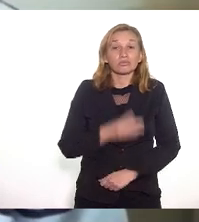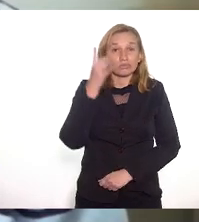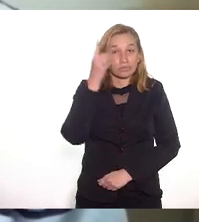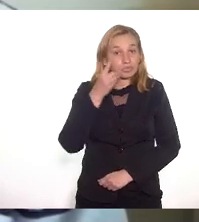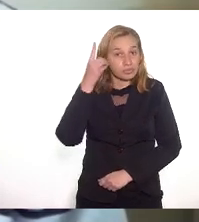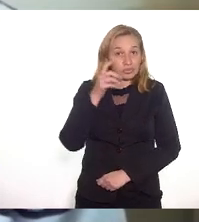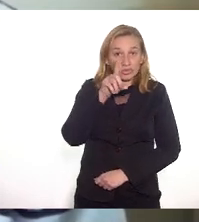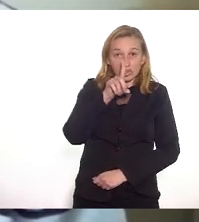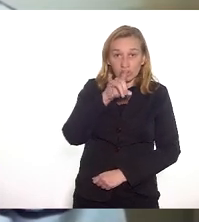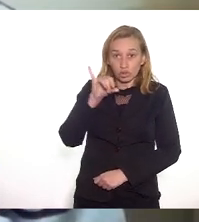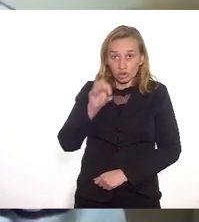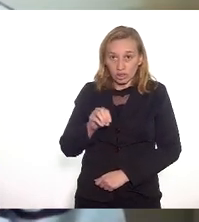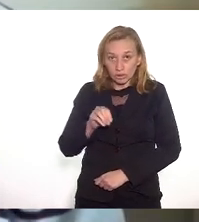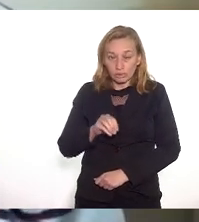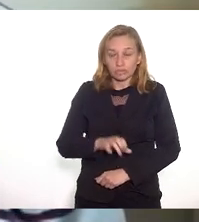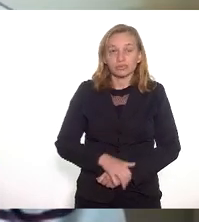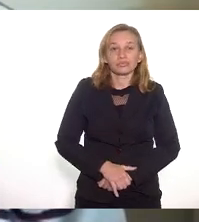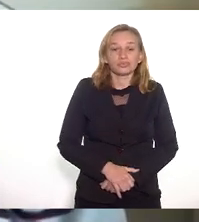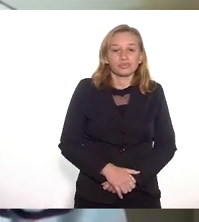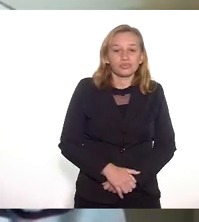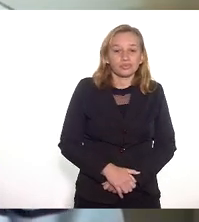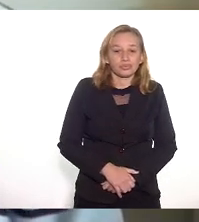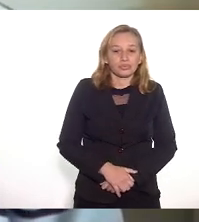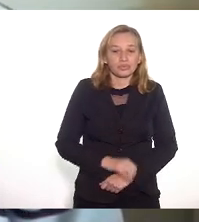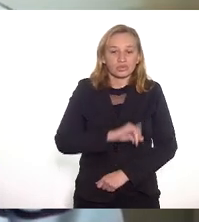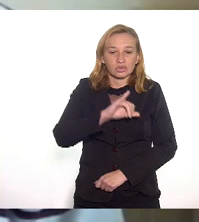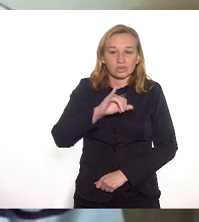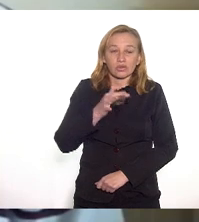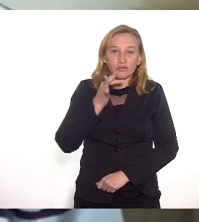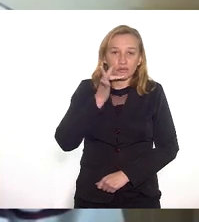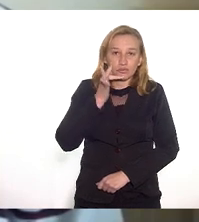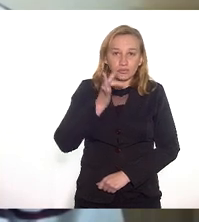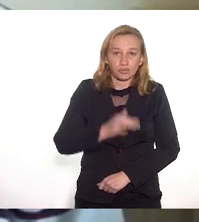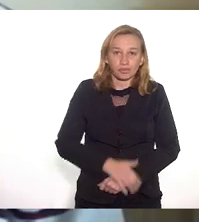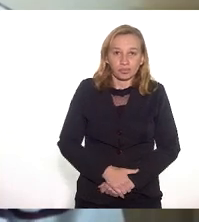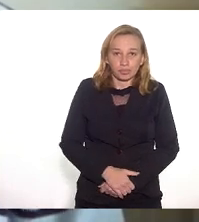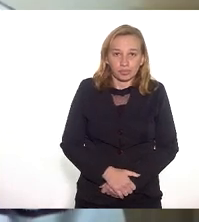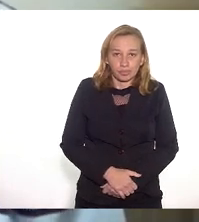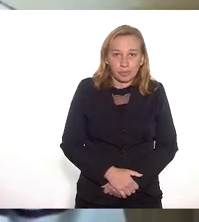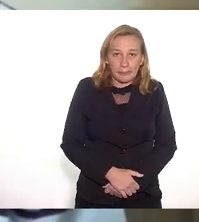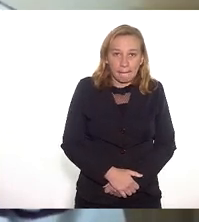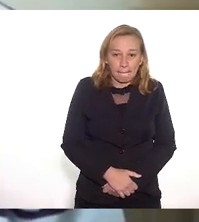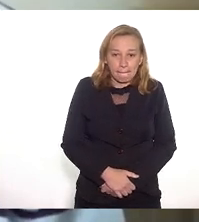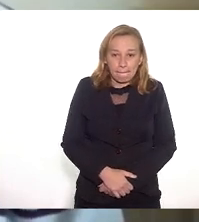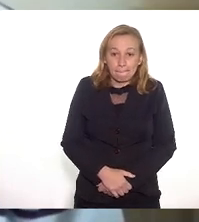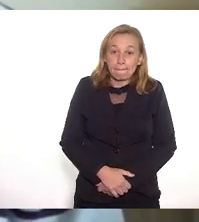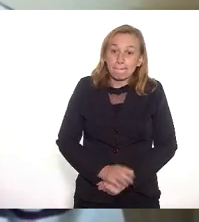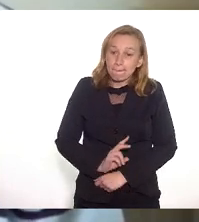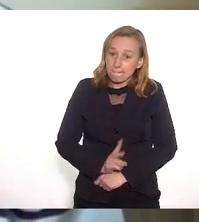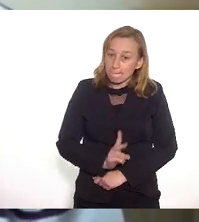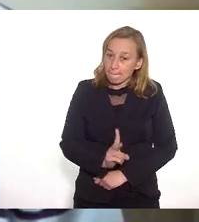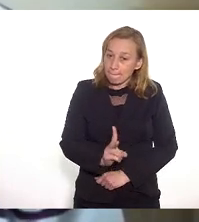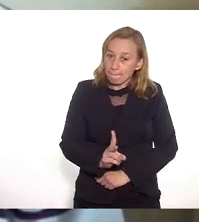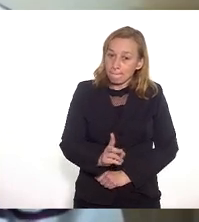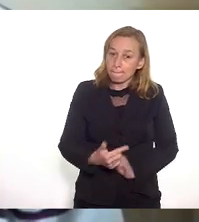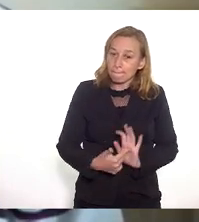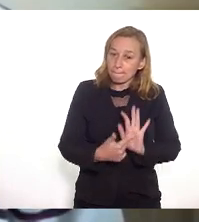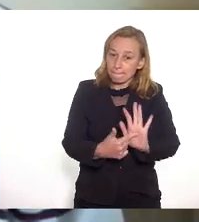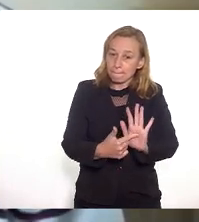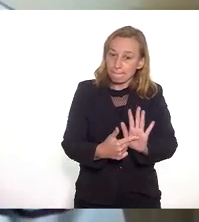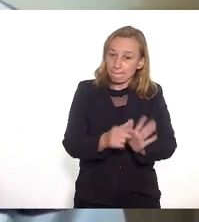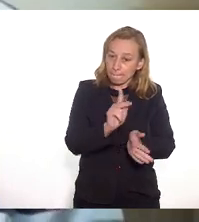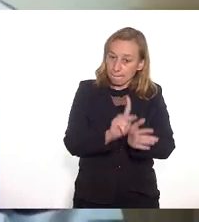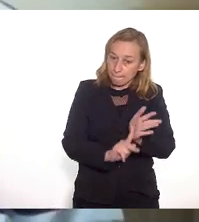deputados Dionísio Lins e Jorge Felipe Neto estão sempre apresentando